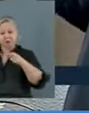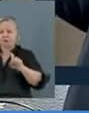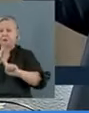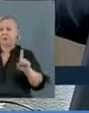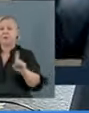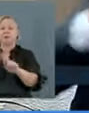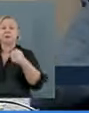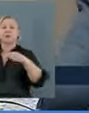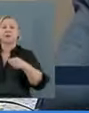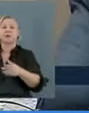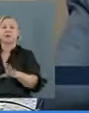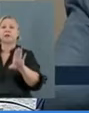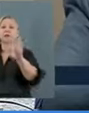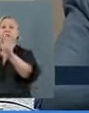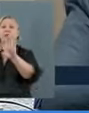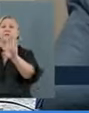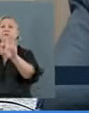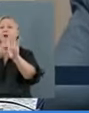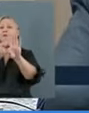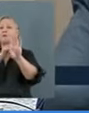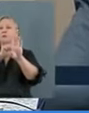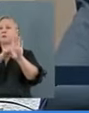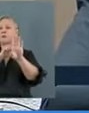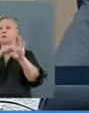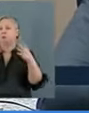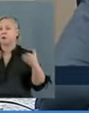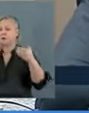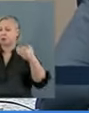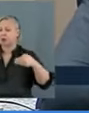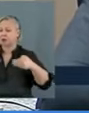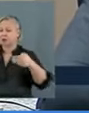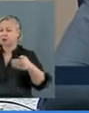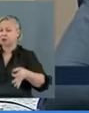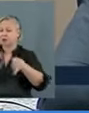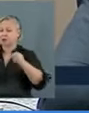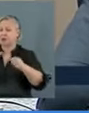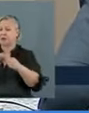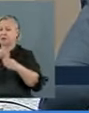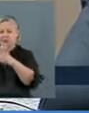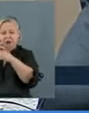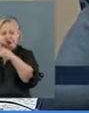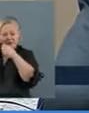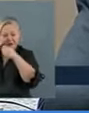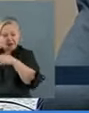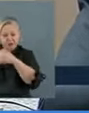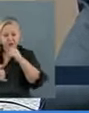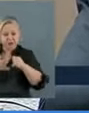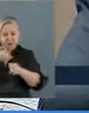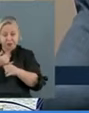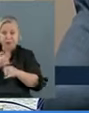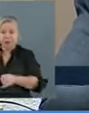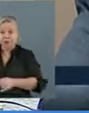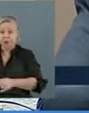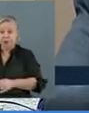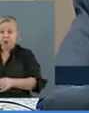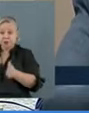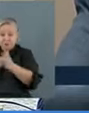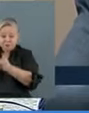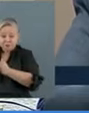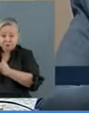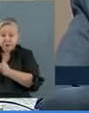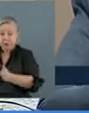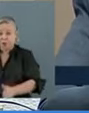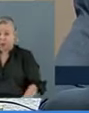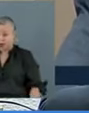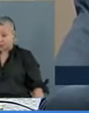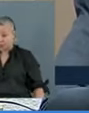para a porta do Ministério da Justiça fazer vídeo de internet. Porque se o senhor é da SWAT, eu sou dos Vingadores. O senhor